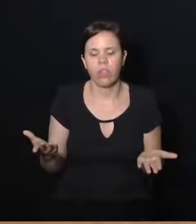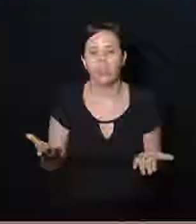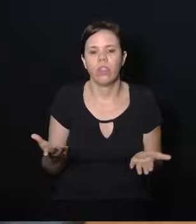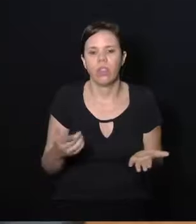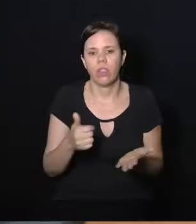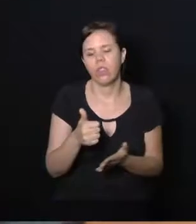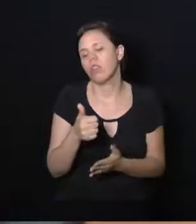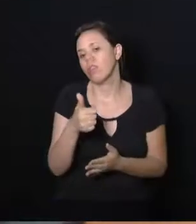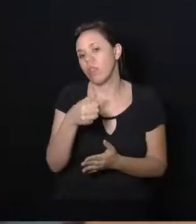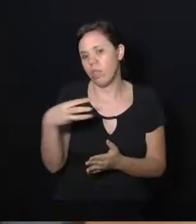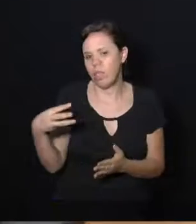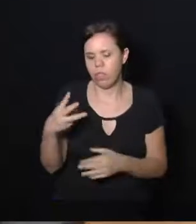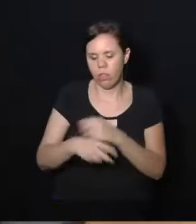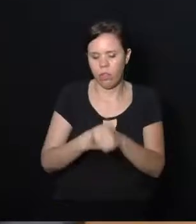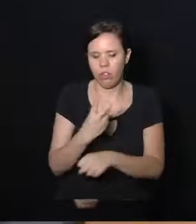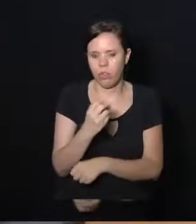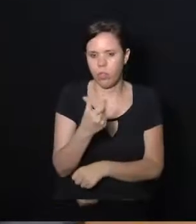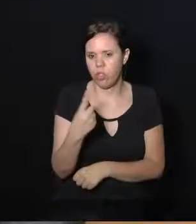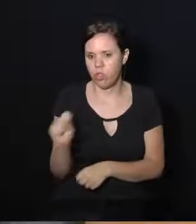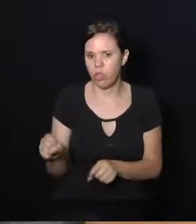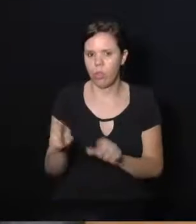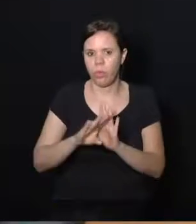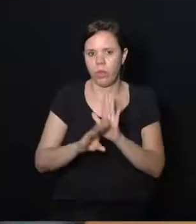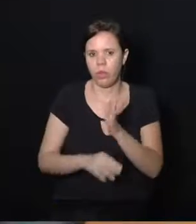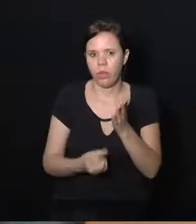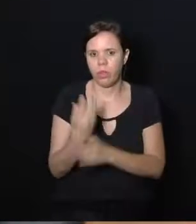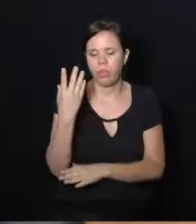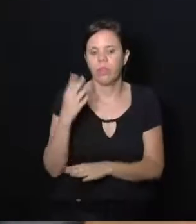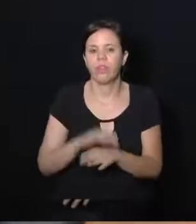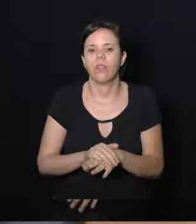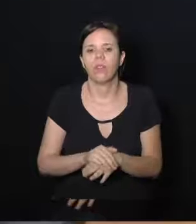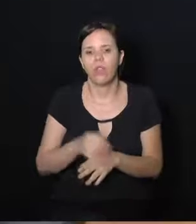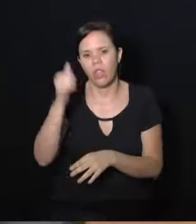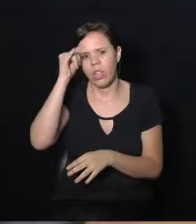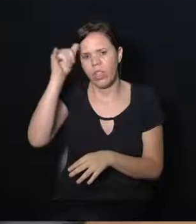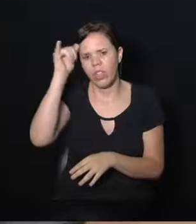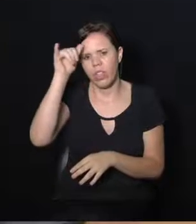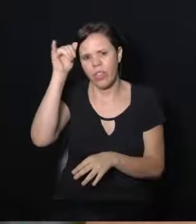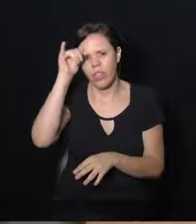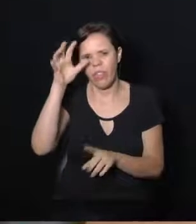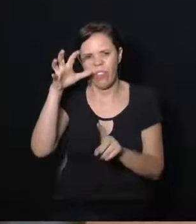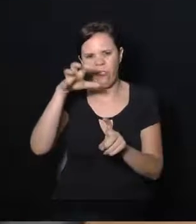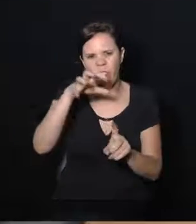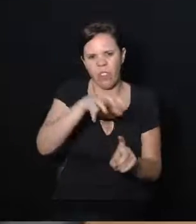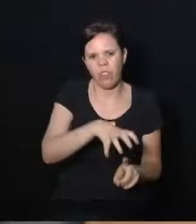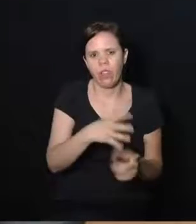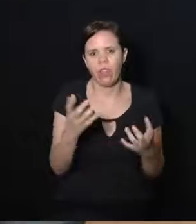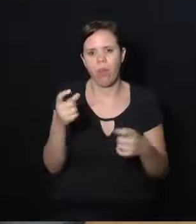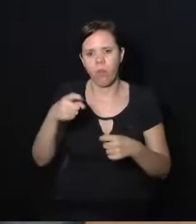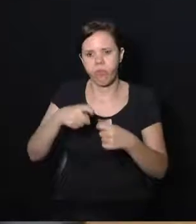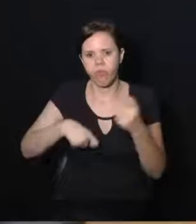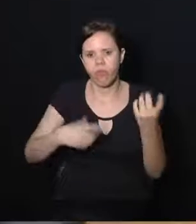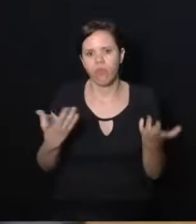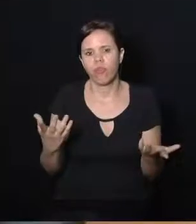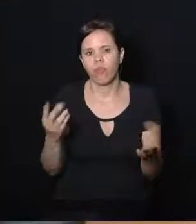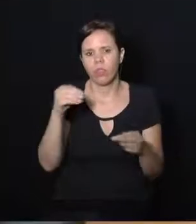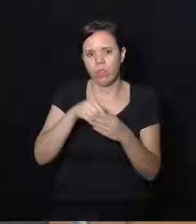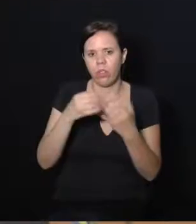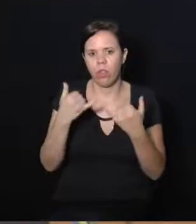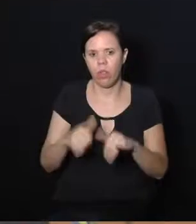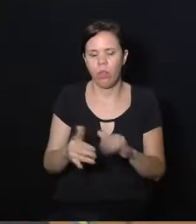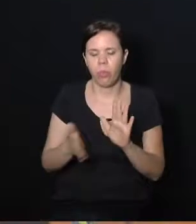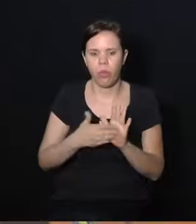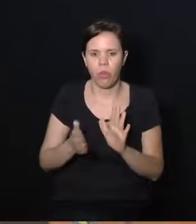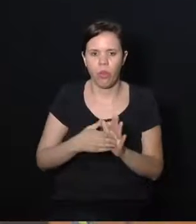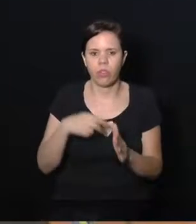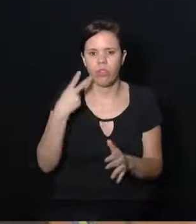de 2018, que cria o Programa de Combate ao Assédio Sexual no Transporte Coletivo. A proposta, de autoria do vereador